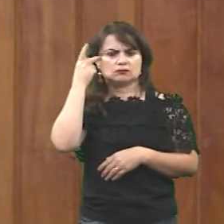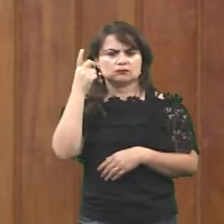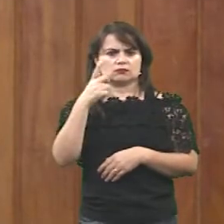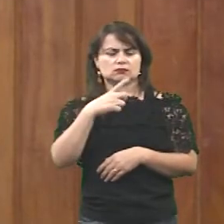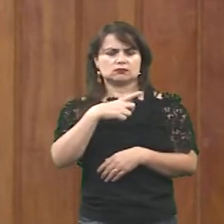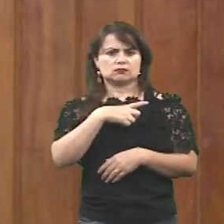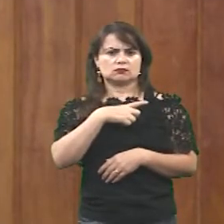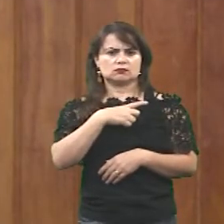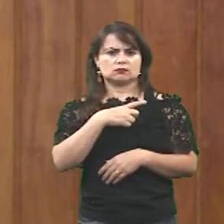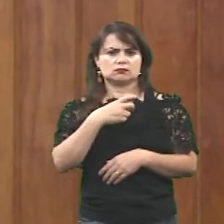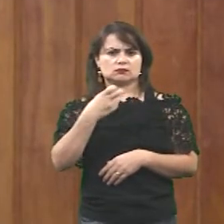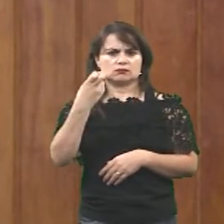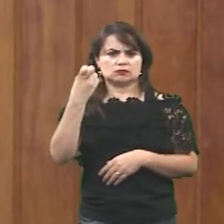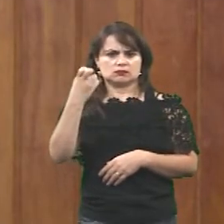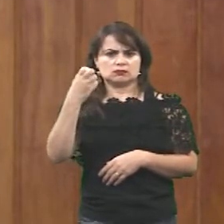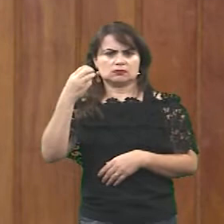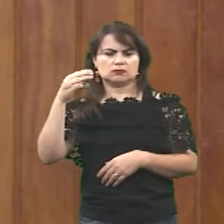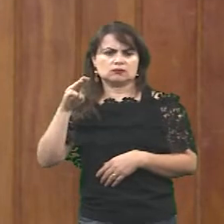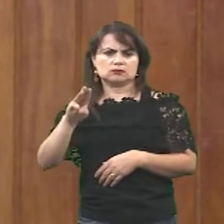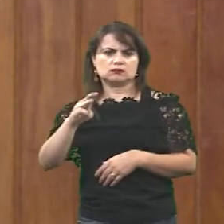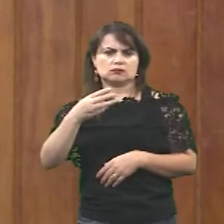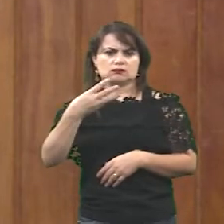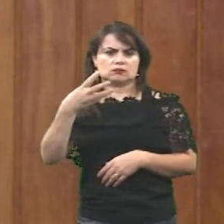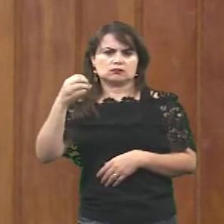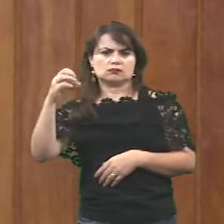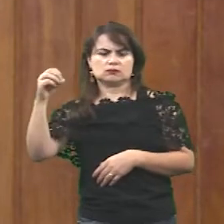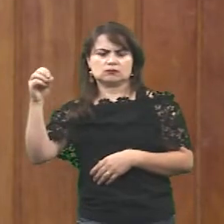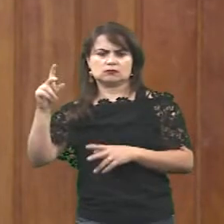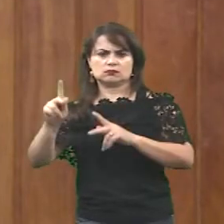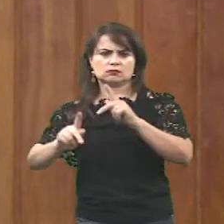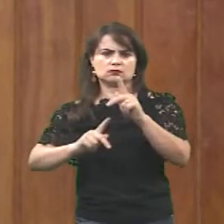em torno de 27 mil militares da ativa.